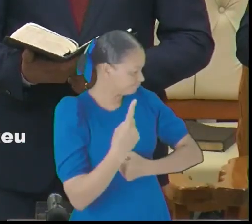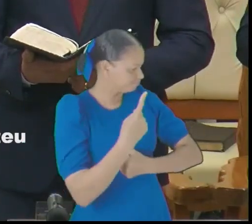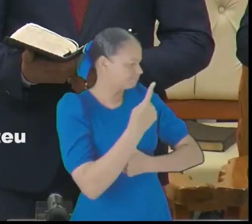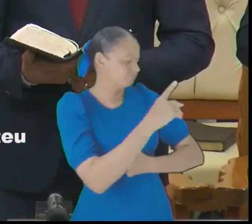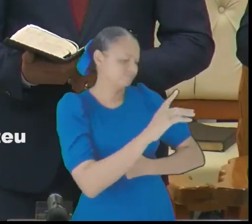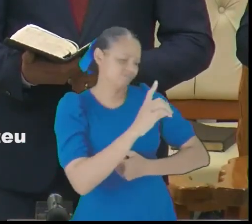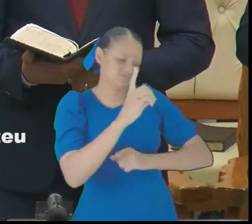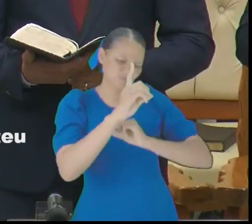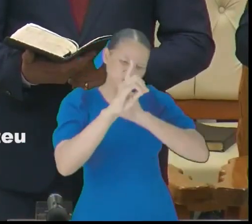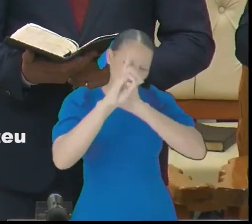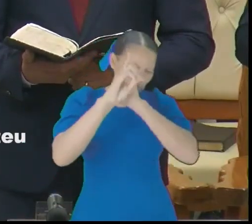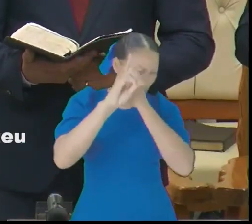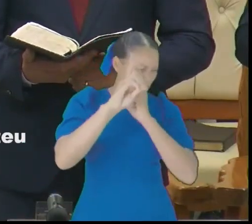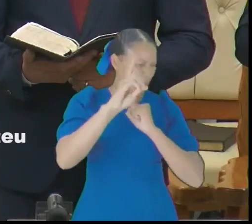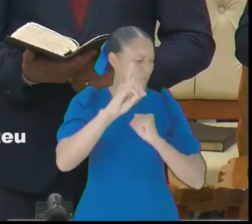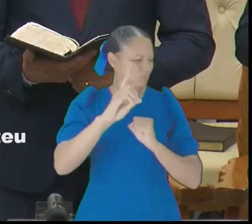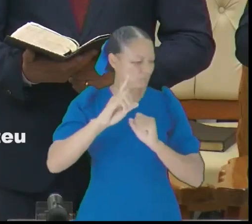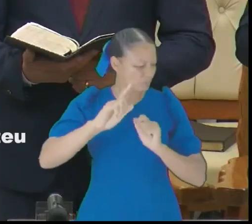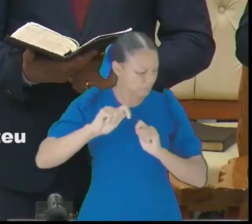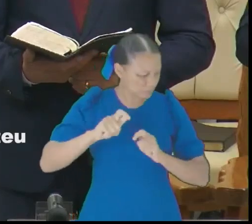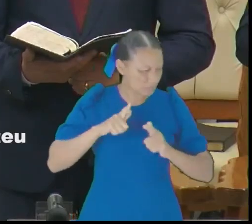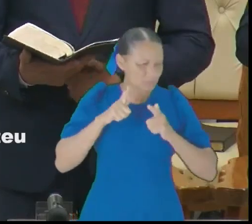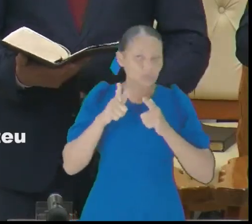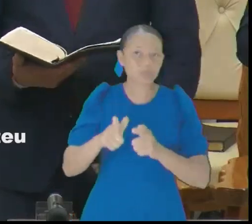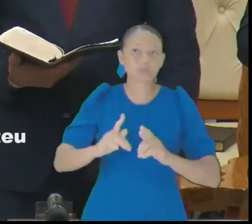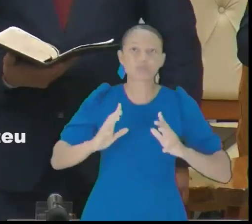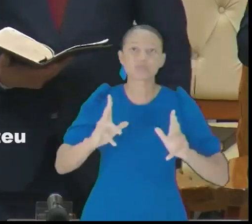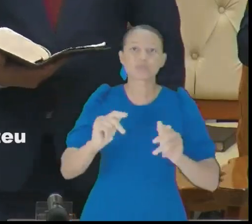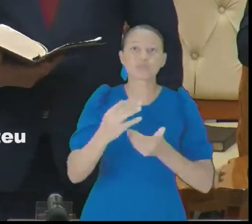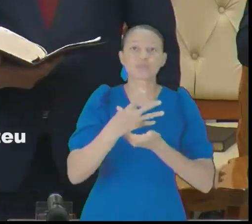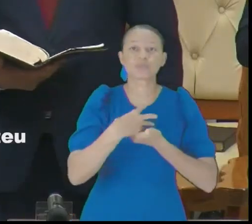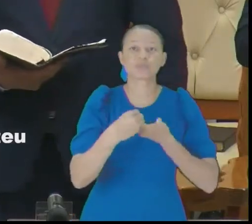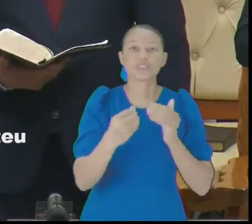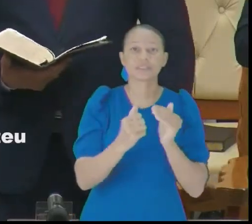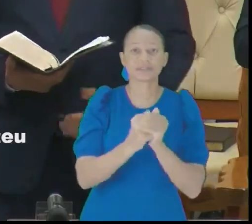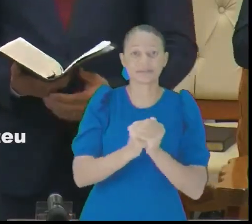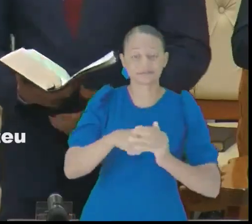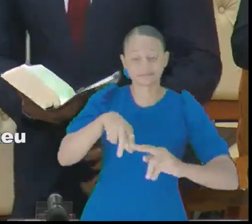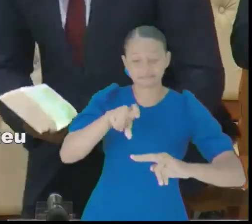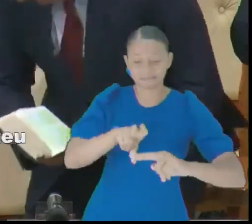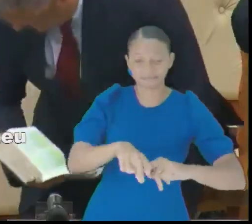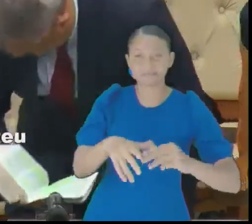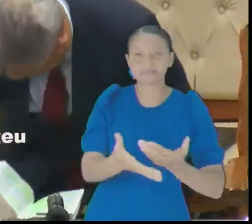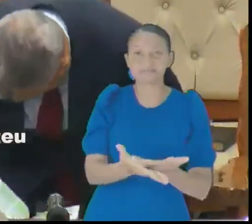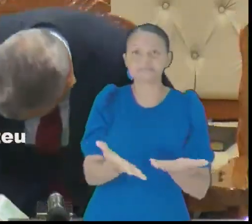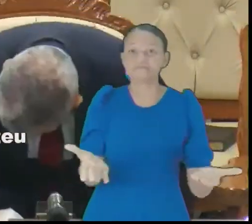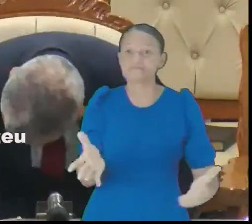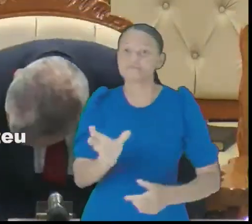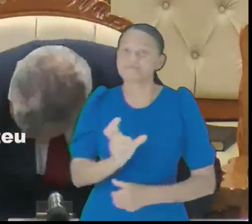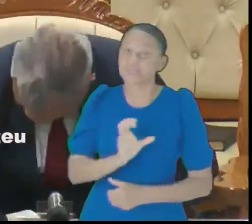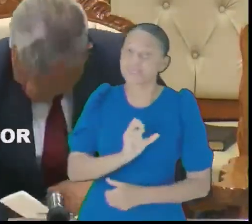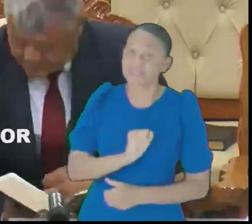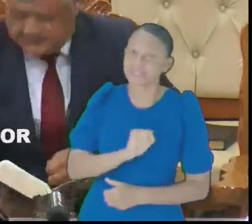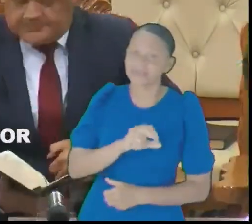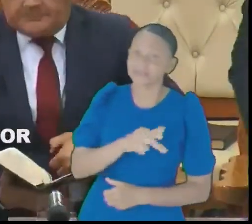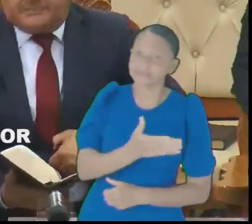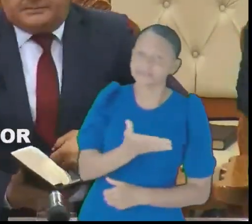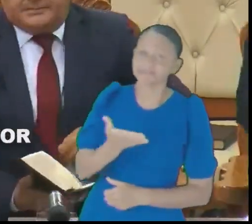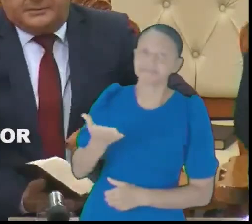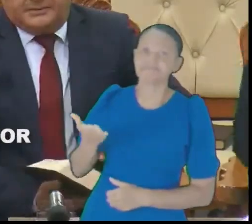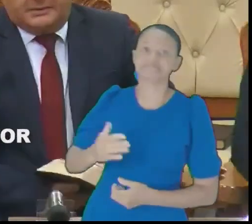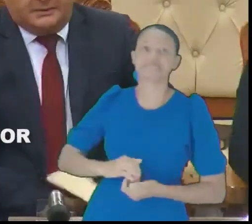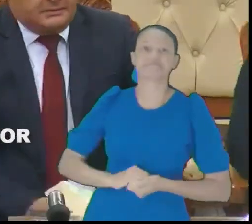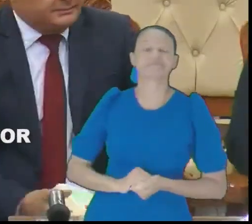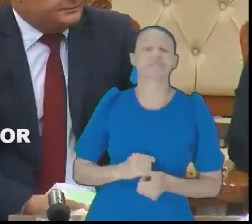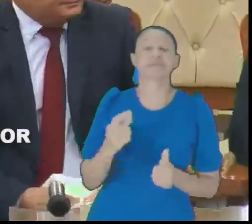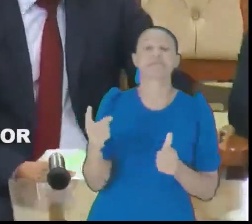grandíssimo galardão. E todos dizem: Amém. Podeis tomar o vosso assento, meus amados. Eu